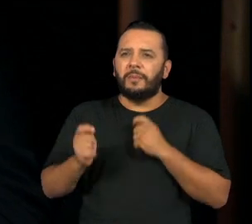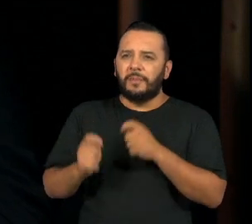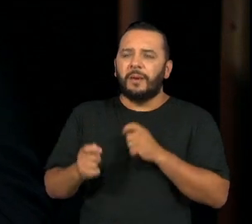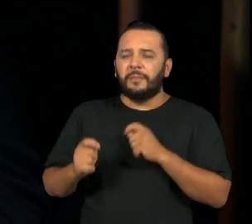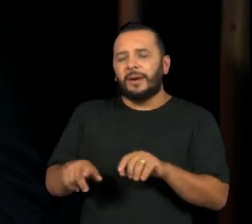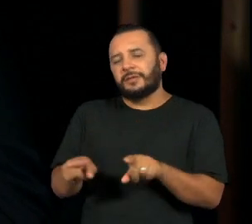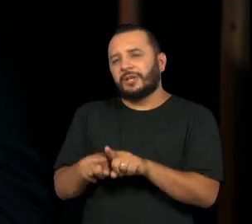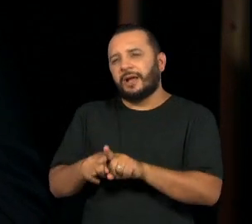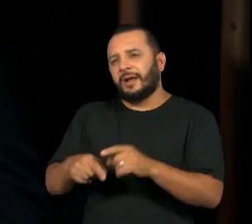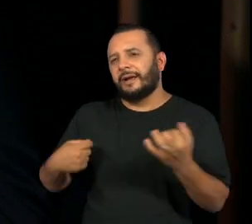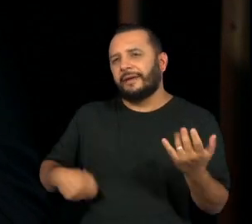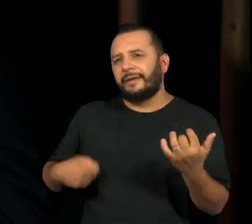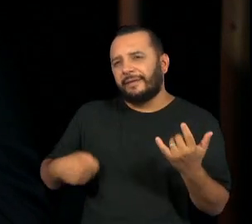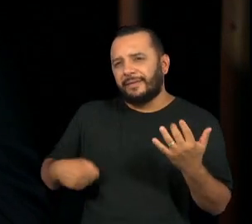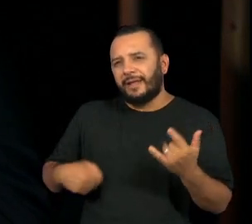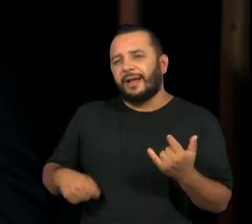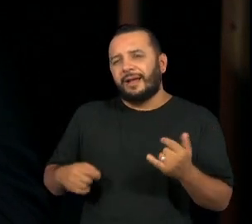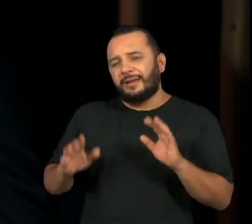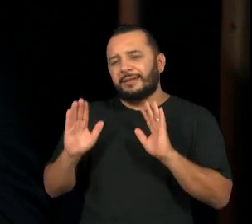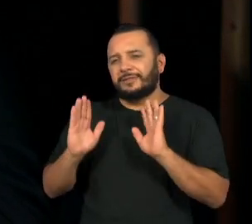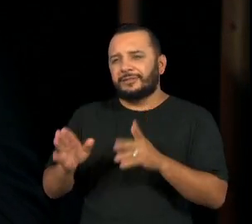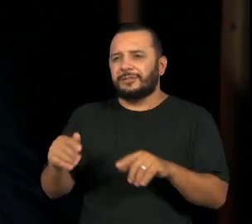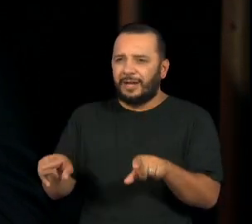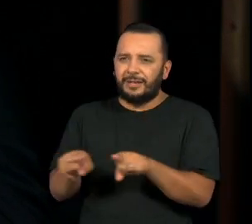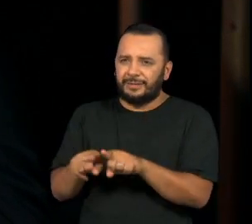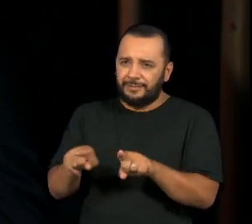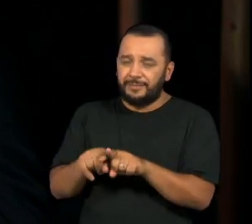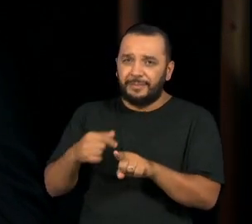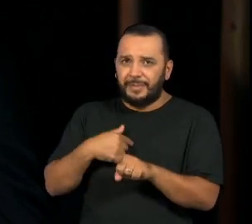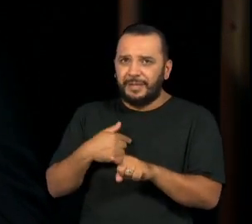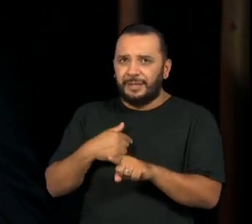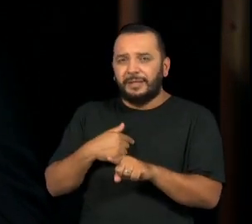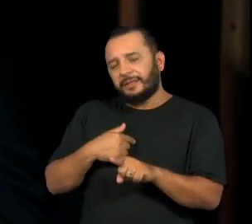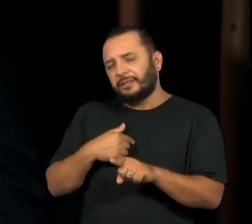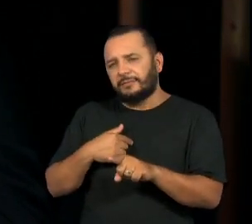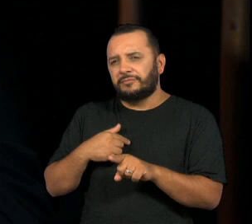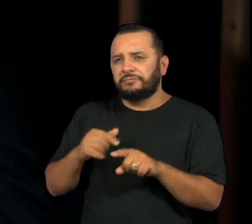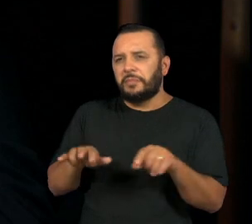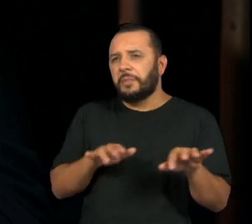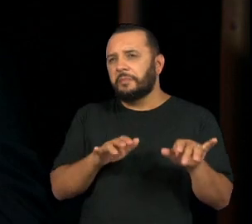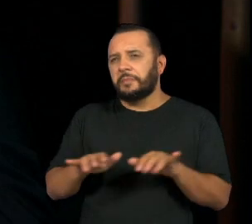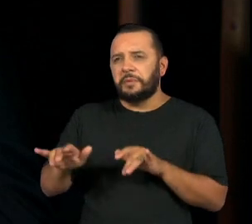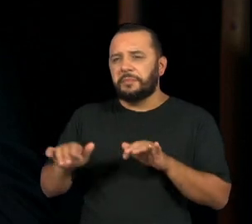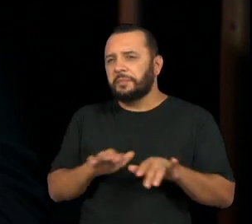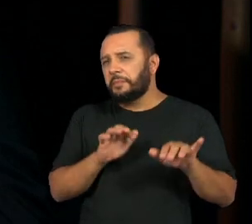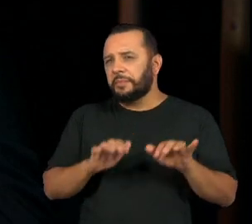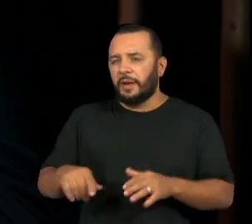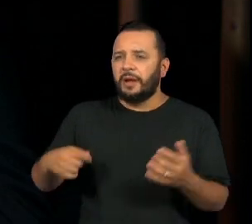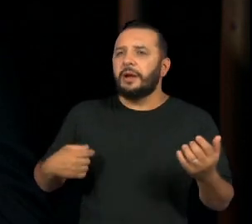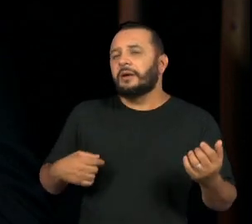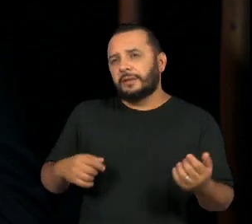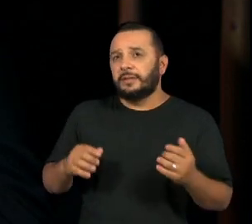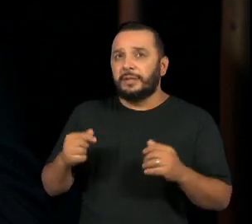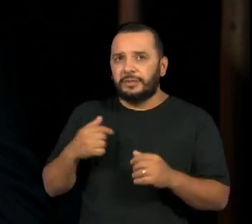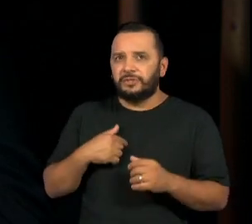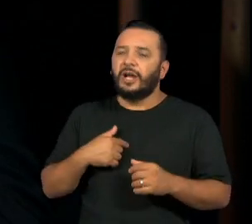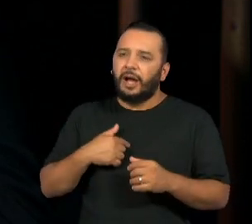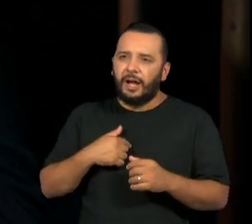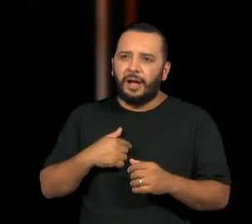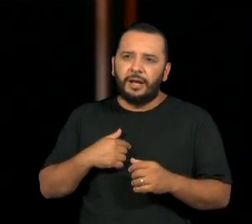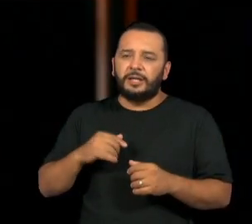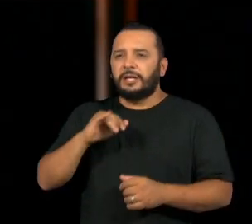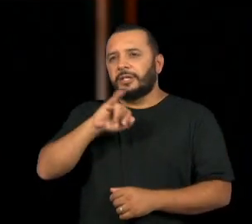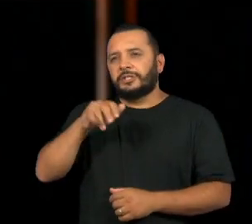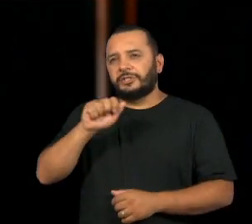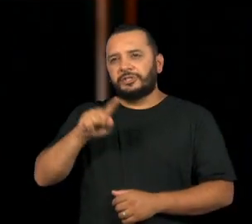Vamos. Aí a gente fazia uma música instrumental. Então a gente ia tocar em bar de jazz e tocava polícia instrumental, os caras